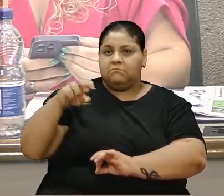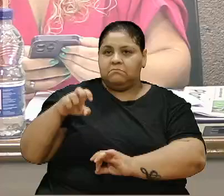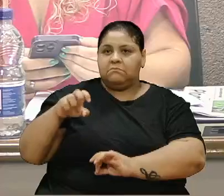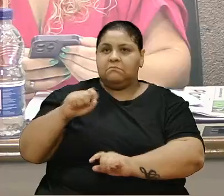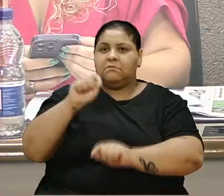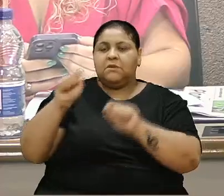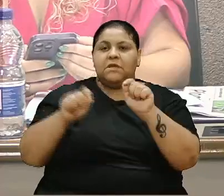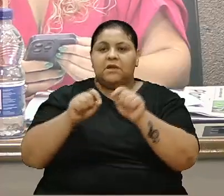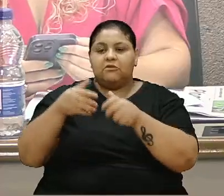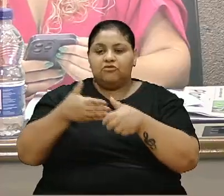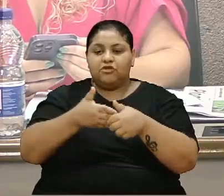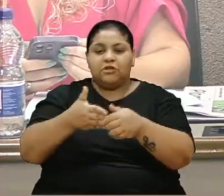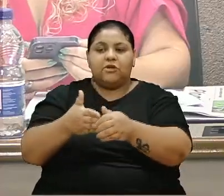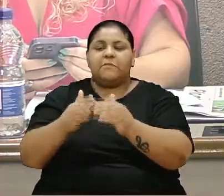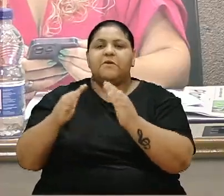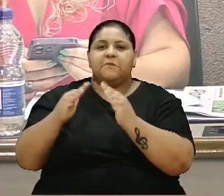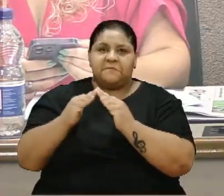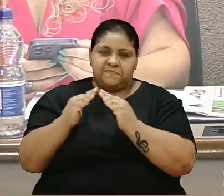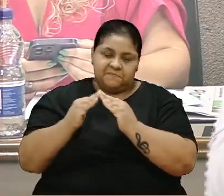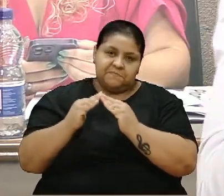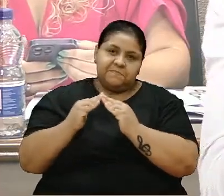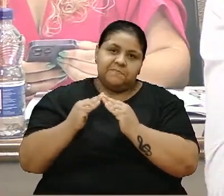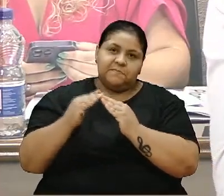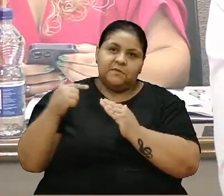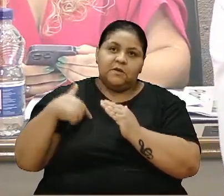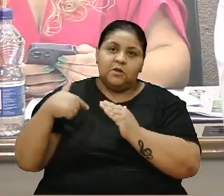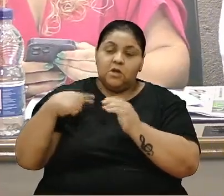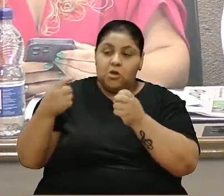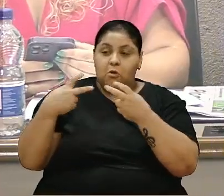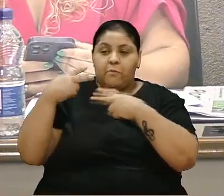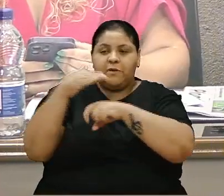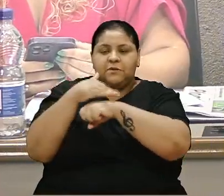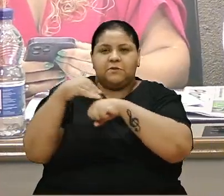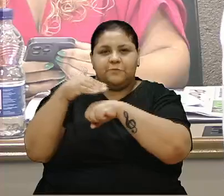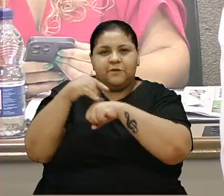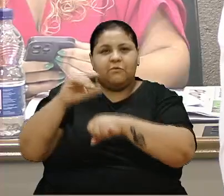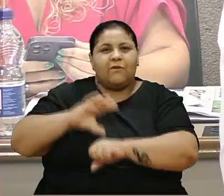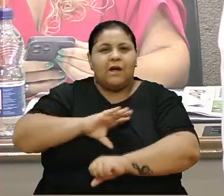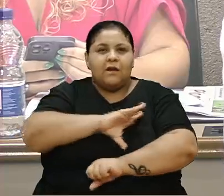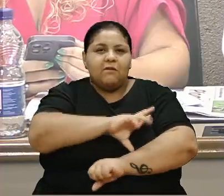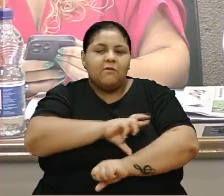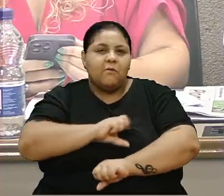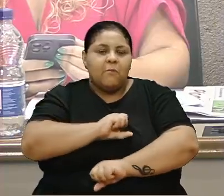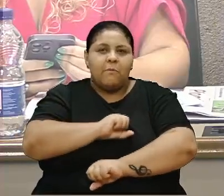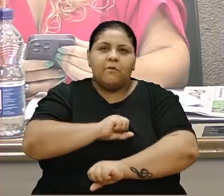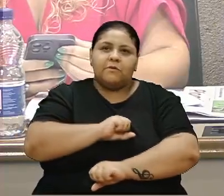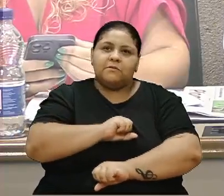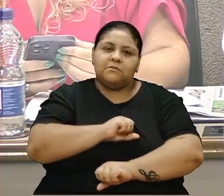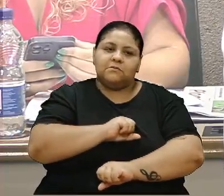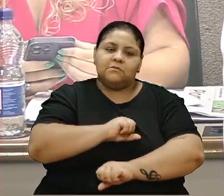quem nos atendeu naquela casa ontem, e eu percebi o carinho e o amor ao qual